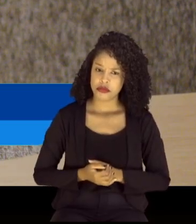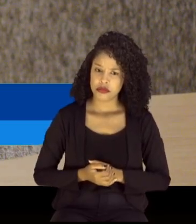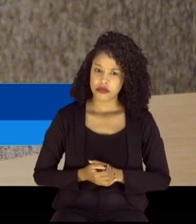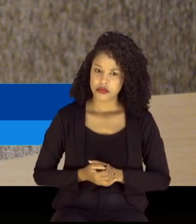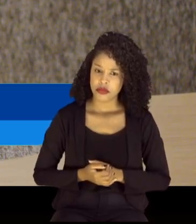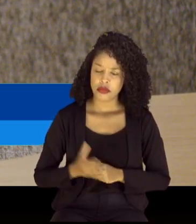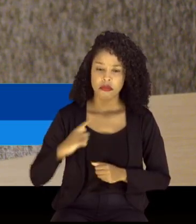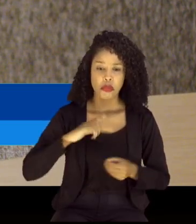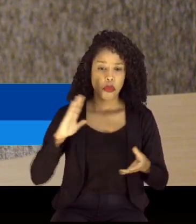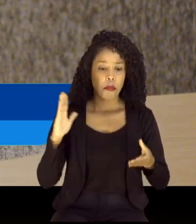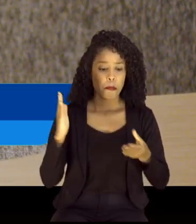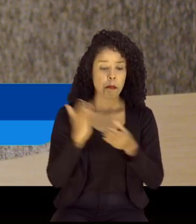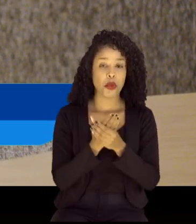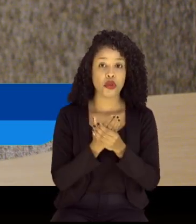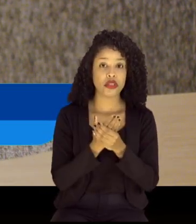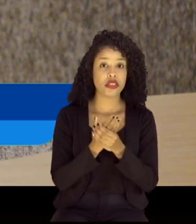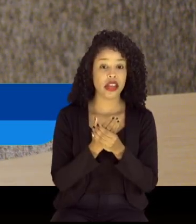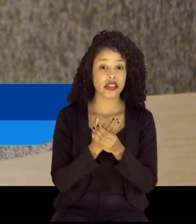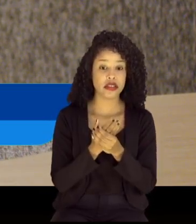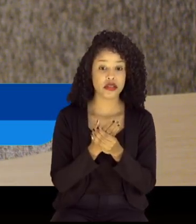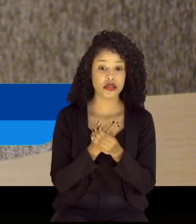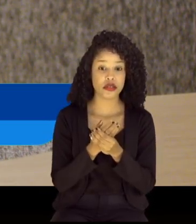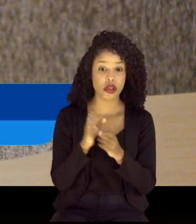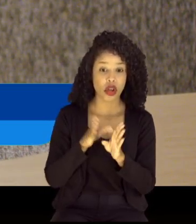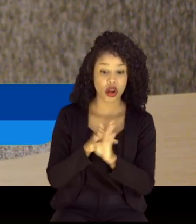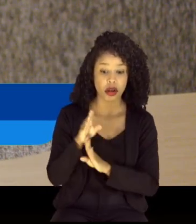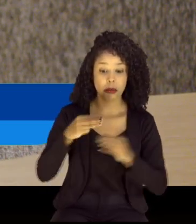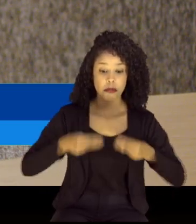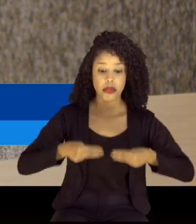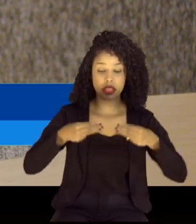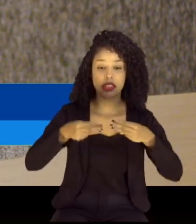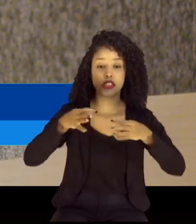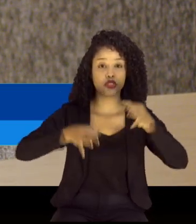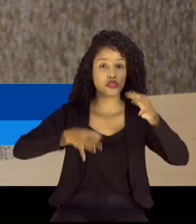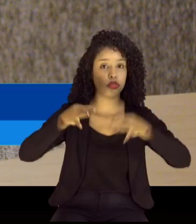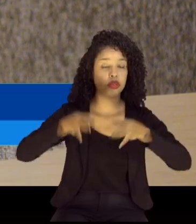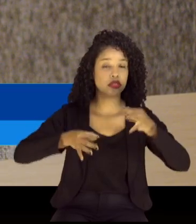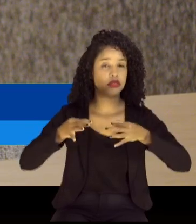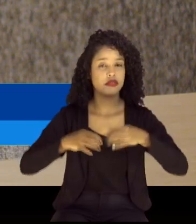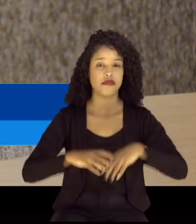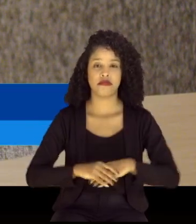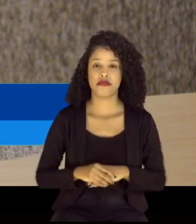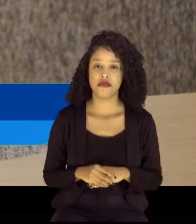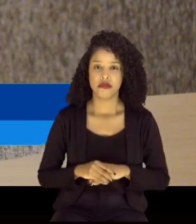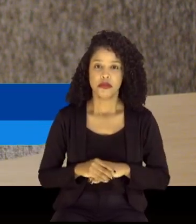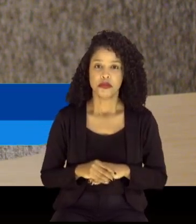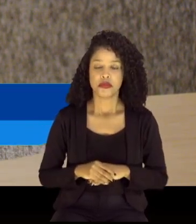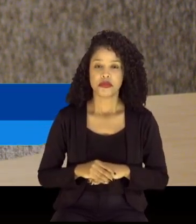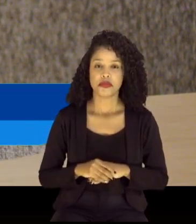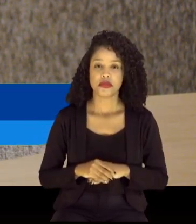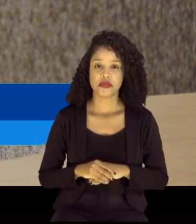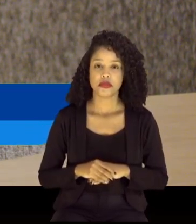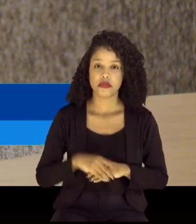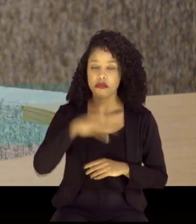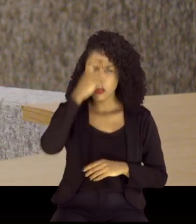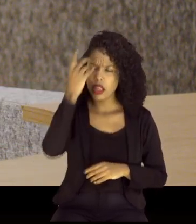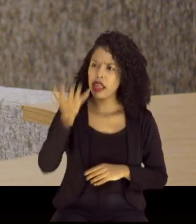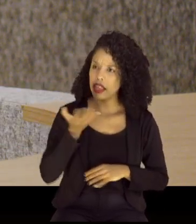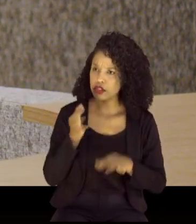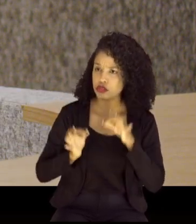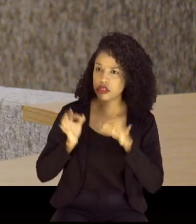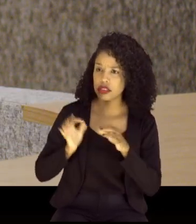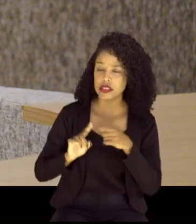inquérito totalmente conduzido pelo ministro da Justiça. O homem que quer tanta justiça que não